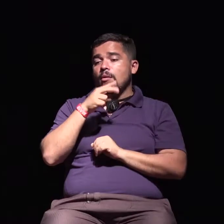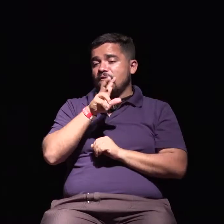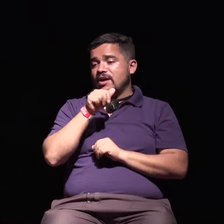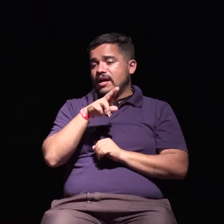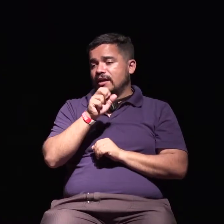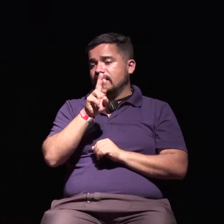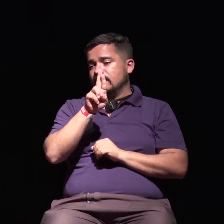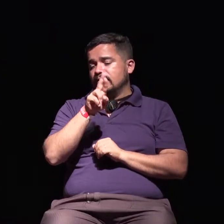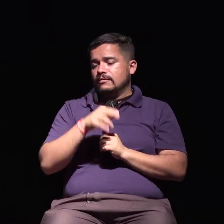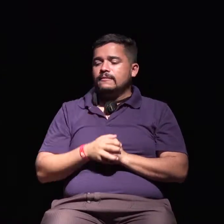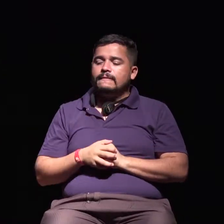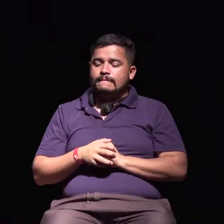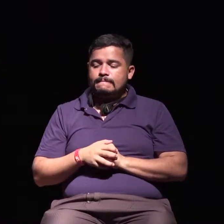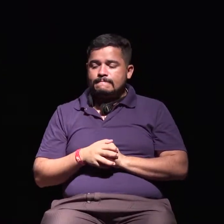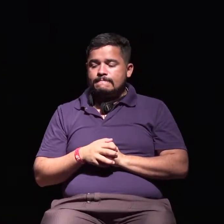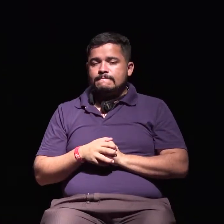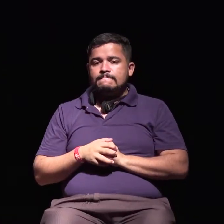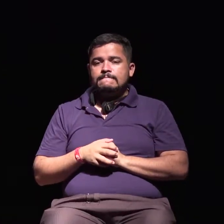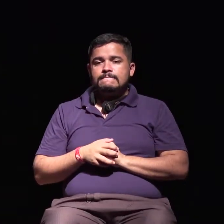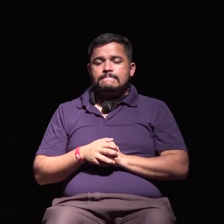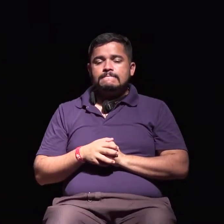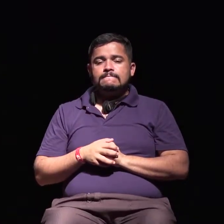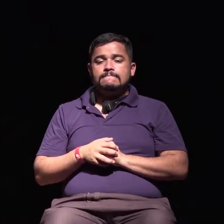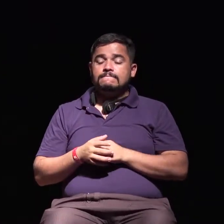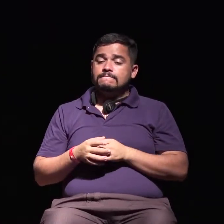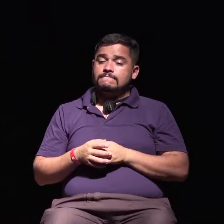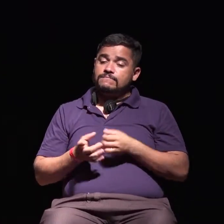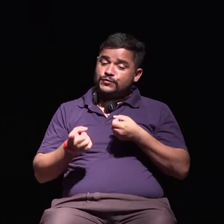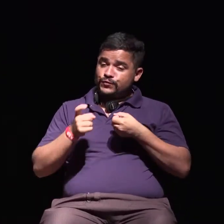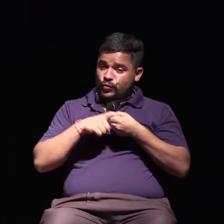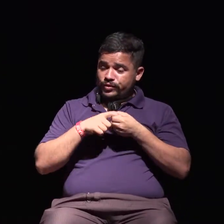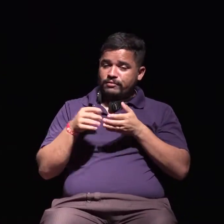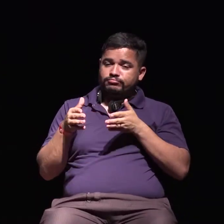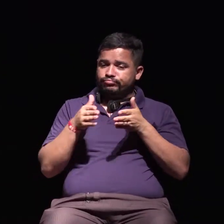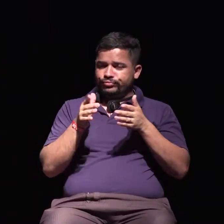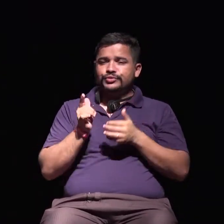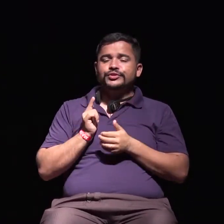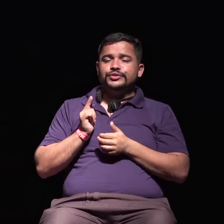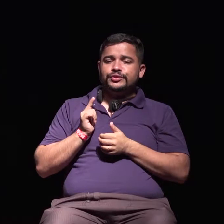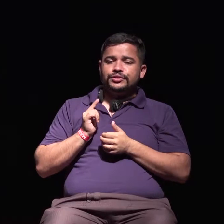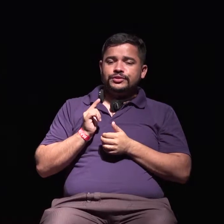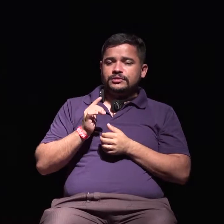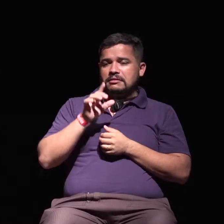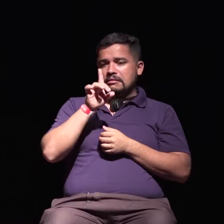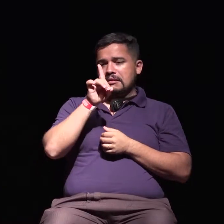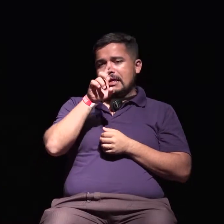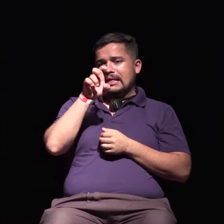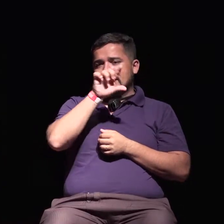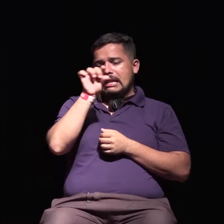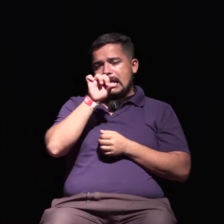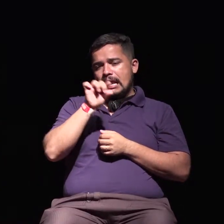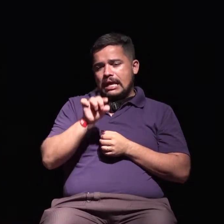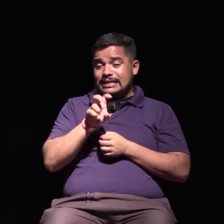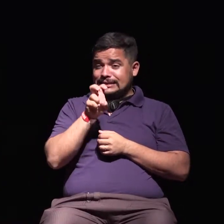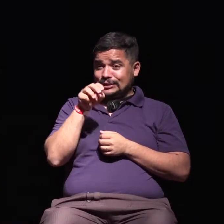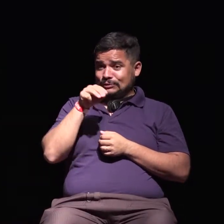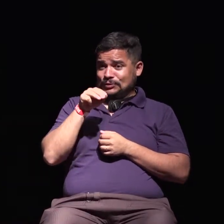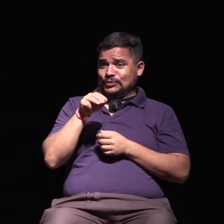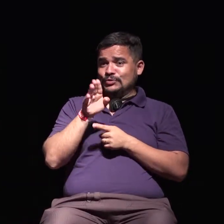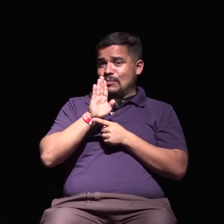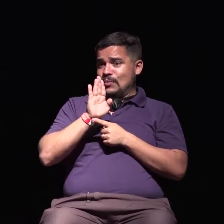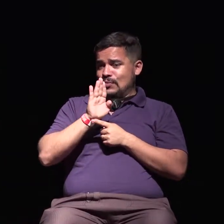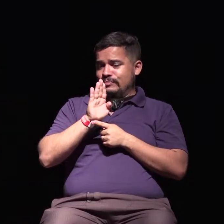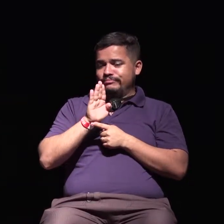Wagner. Ele diz: voltando à bolsa do Rumos, eu tinha 15 linhas e 5 minutos de